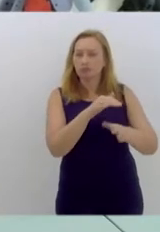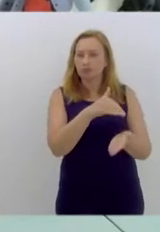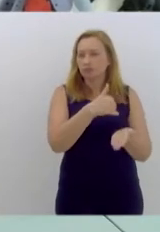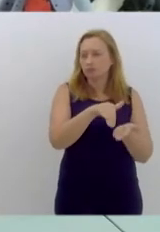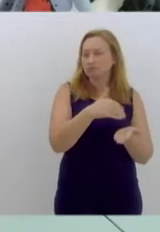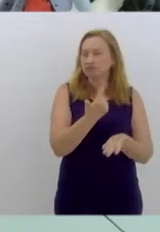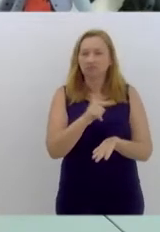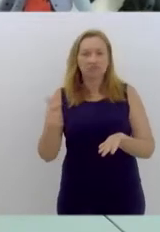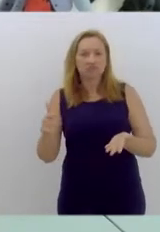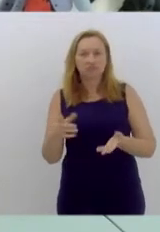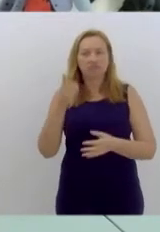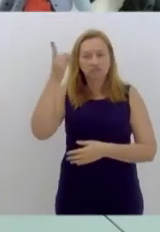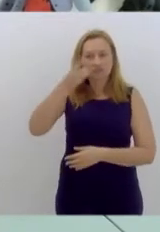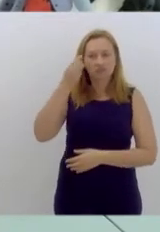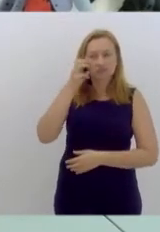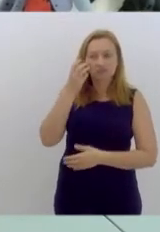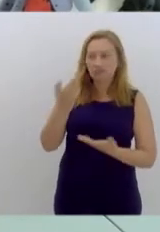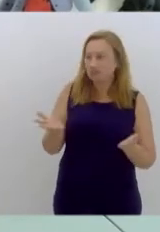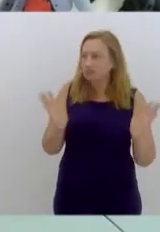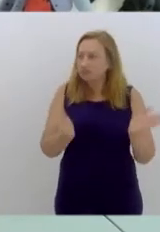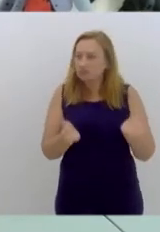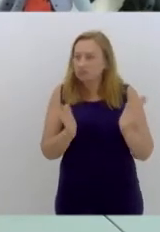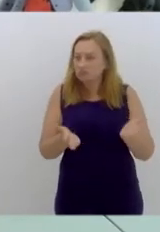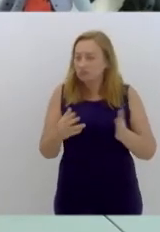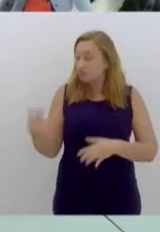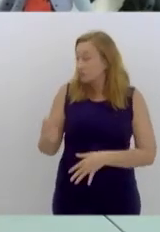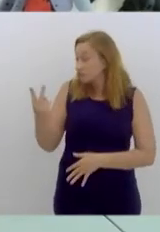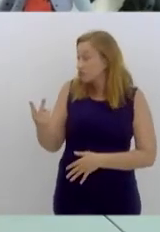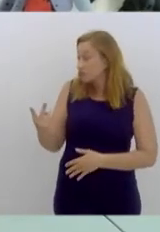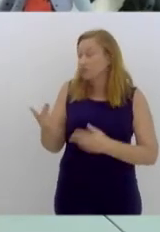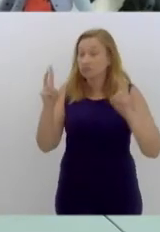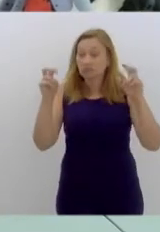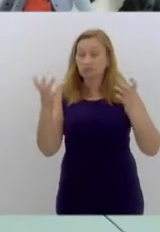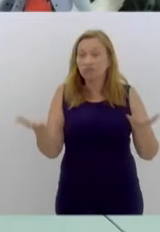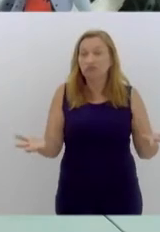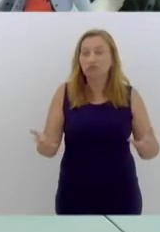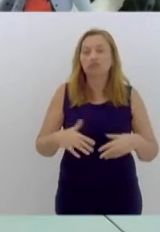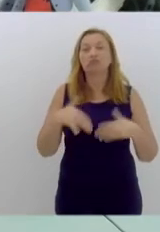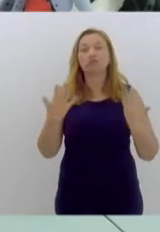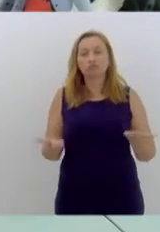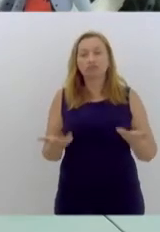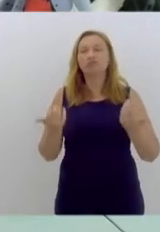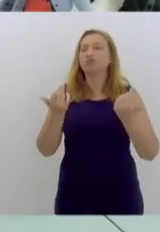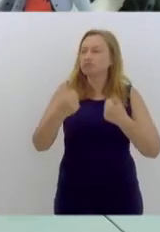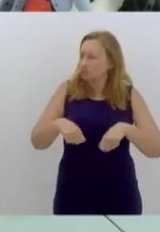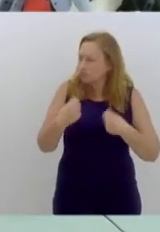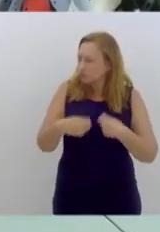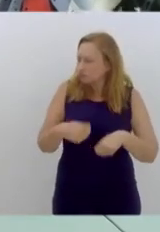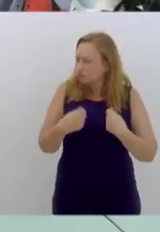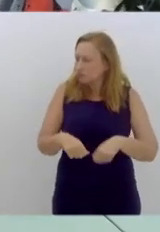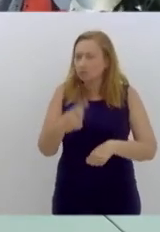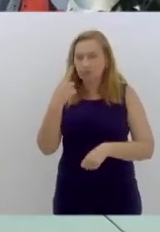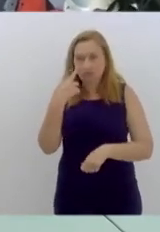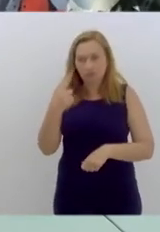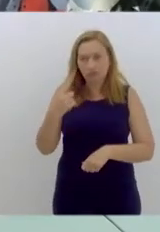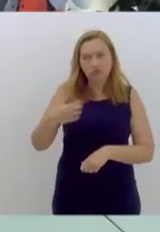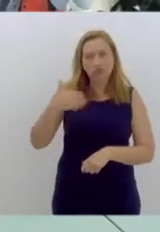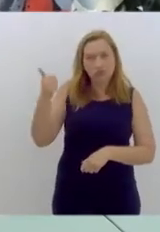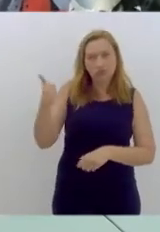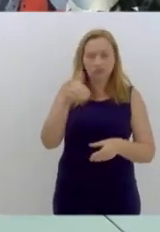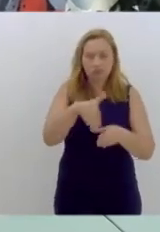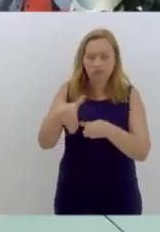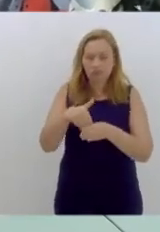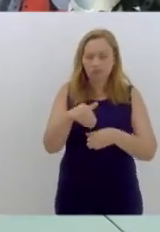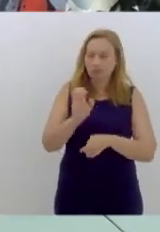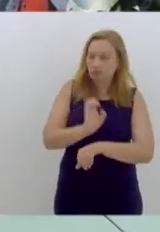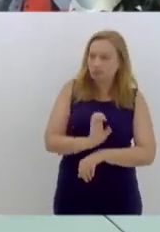deputado Valdec, por parte hoje da Seduc, uma priorização quanto a isso. Então, a gente precisa virar a página eleitoral no nosso